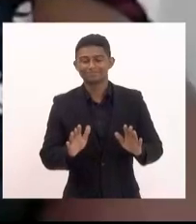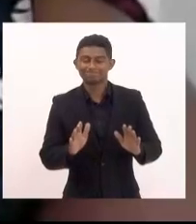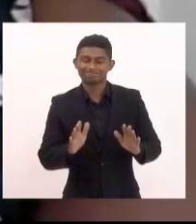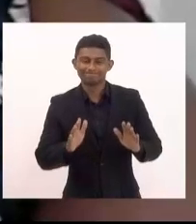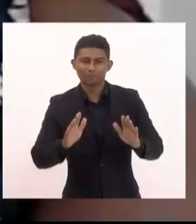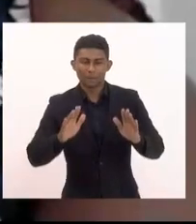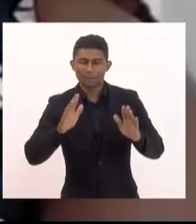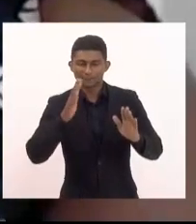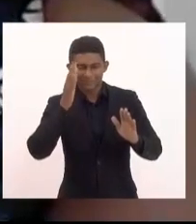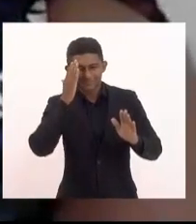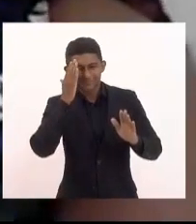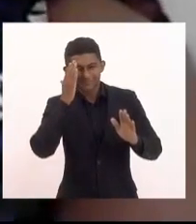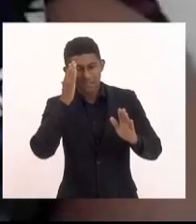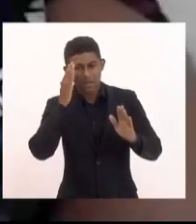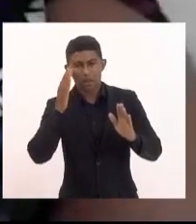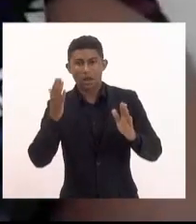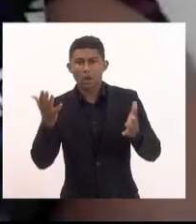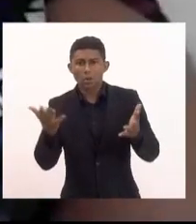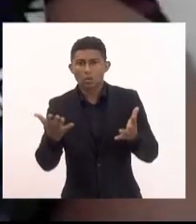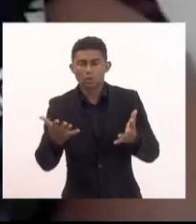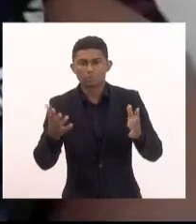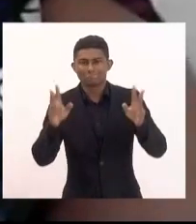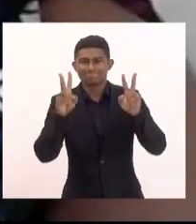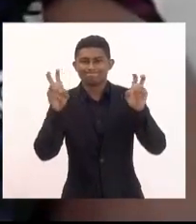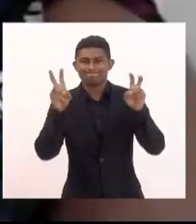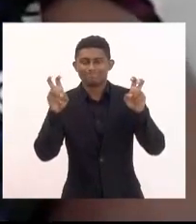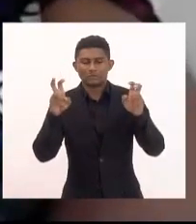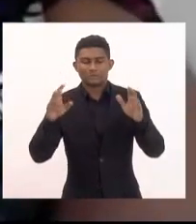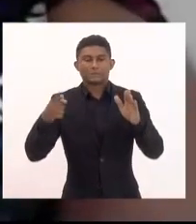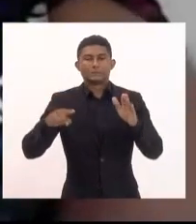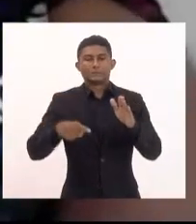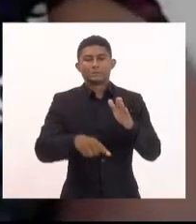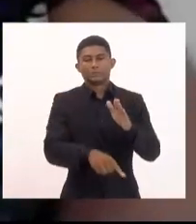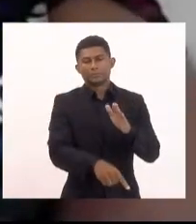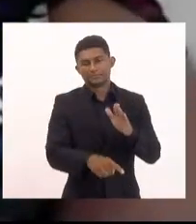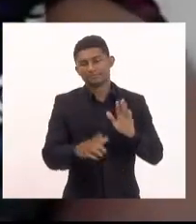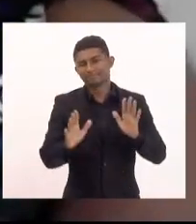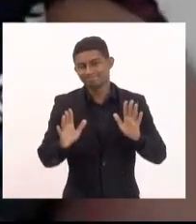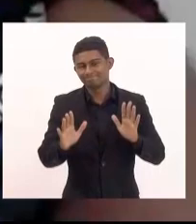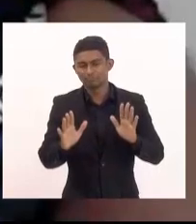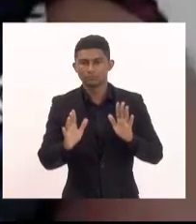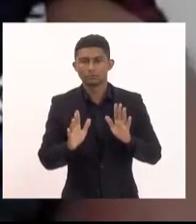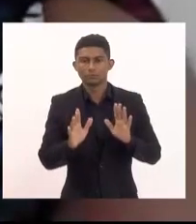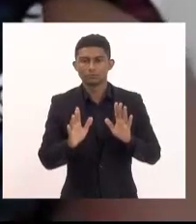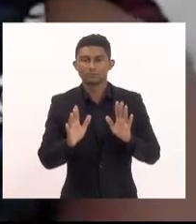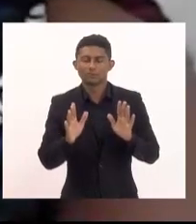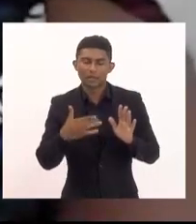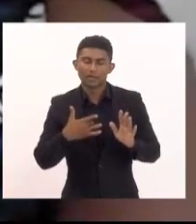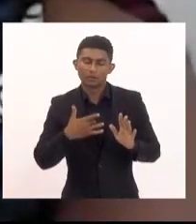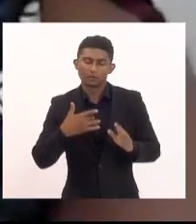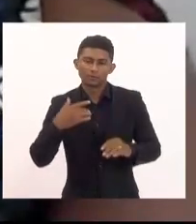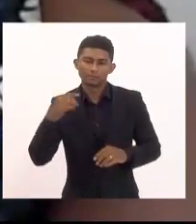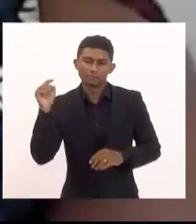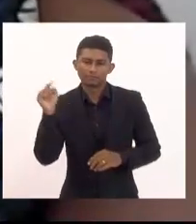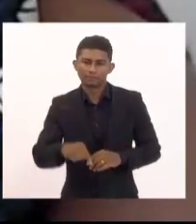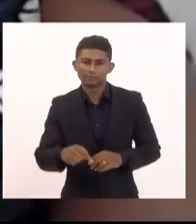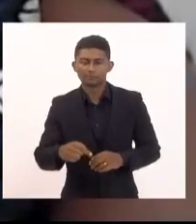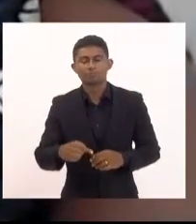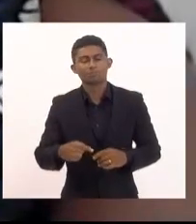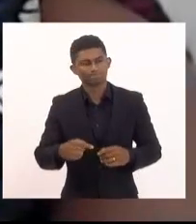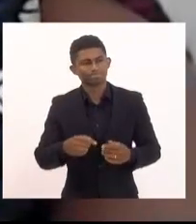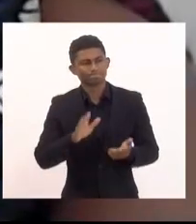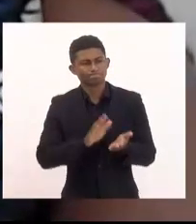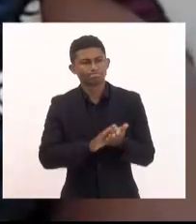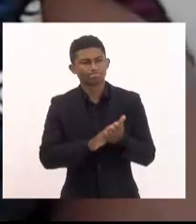grande como temos com temas como esse. Então, só para... Eu não podia deixar de parabenizar